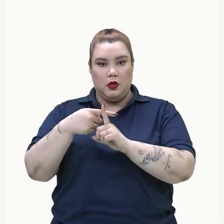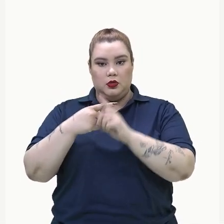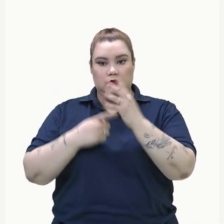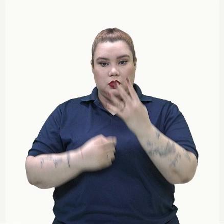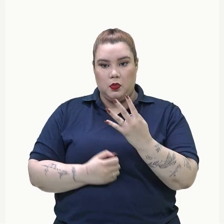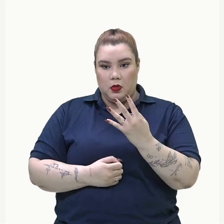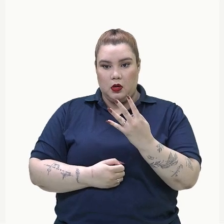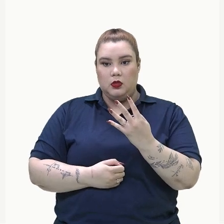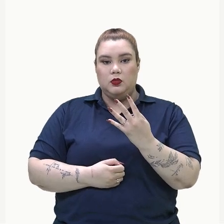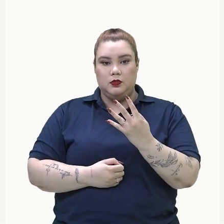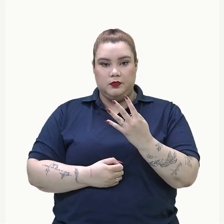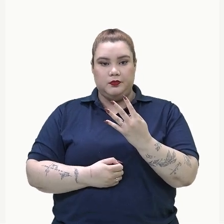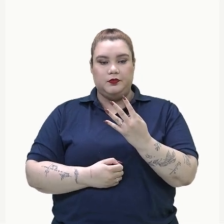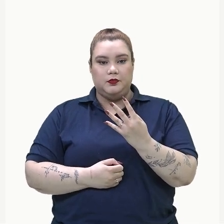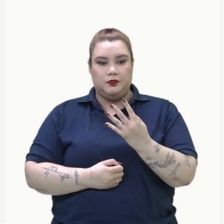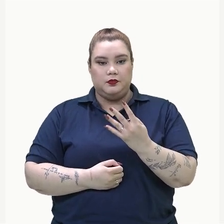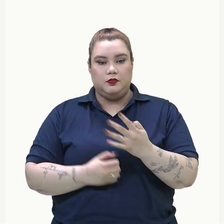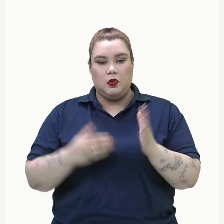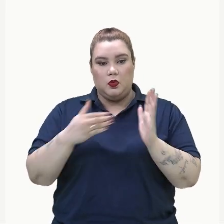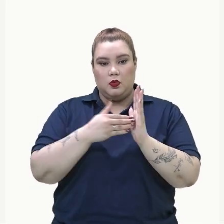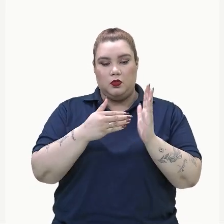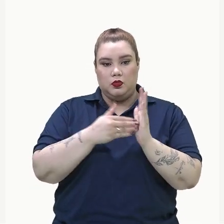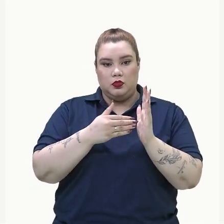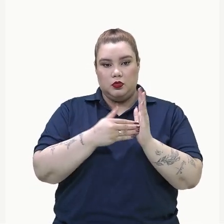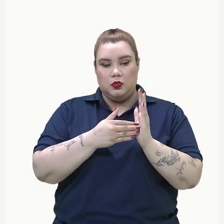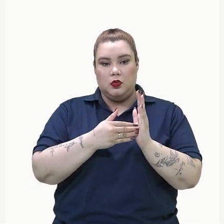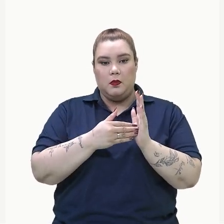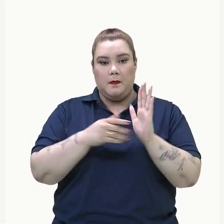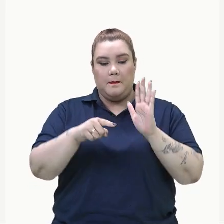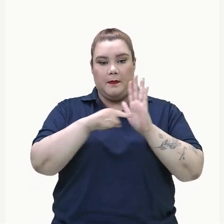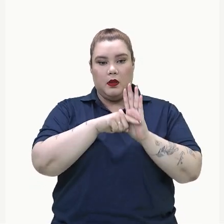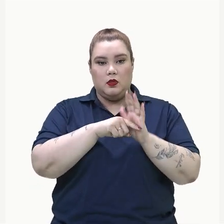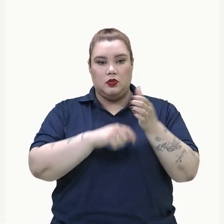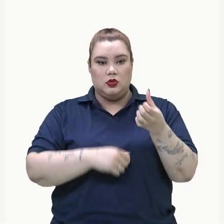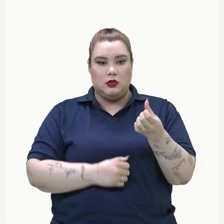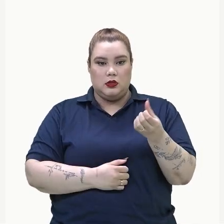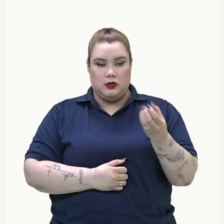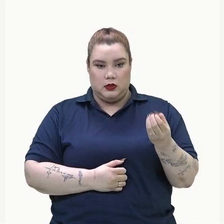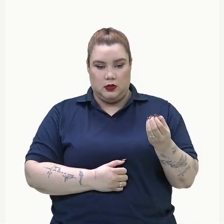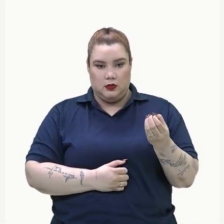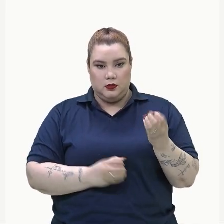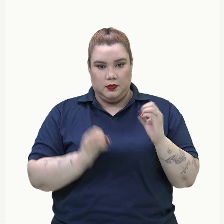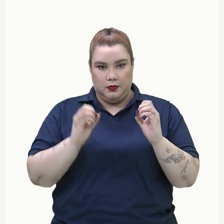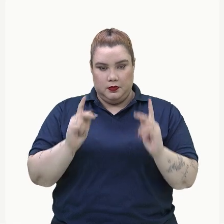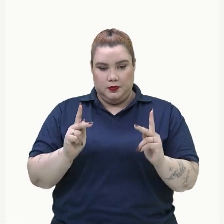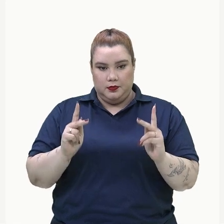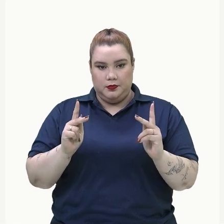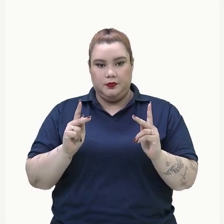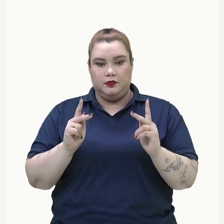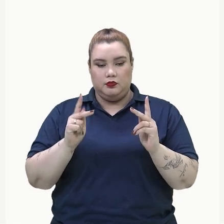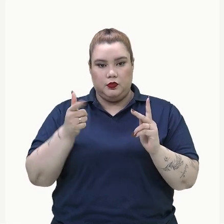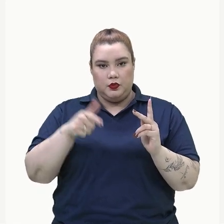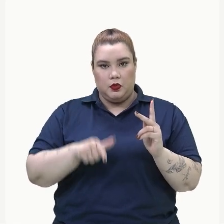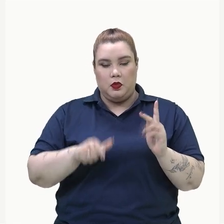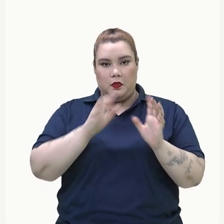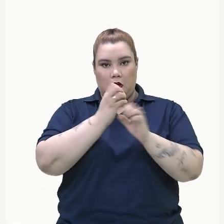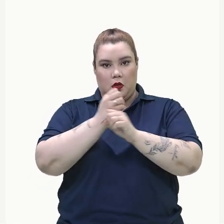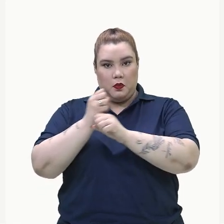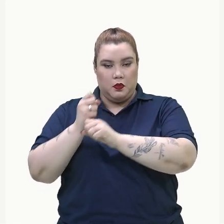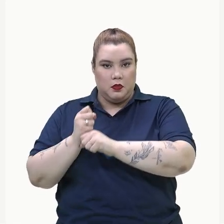ok. E no final nós vamos ter aqui, ó, menos 60, né? Vamos corrigir aqui as nossas continhas para não ensinar errado,